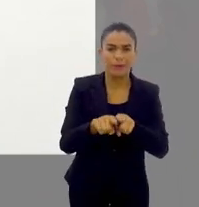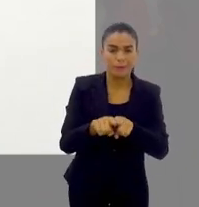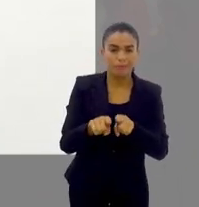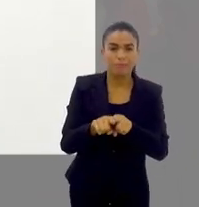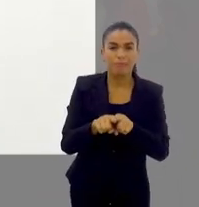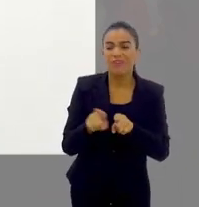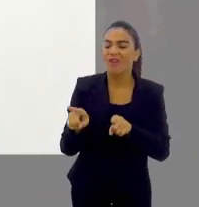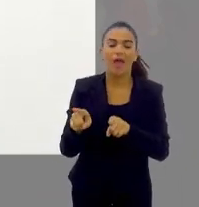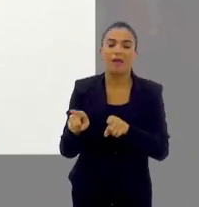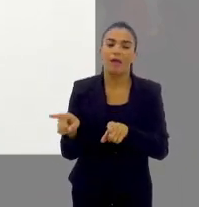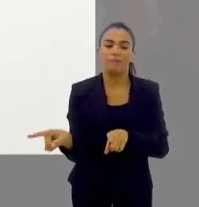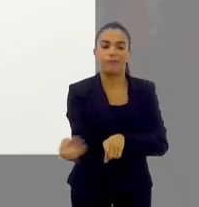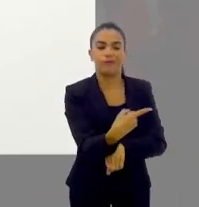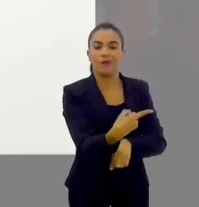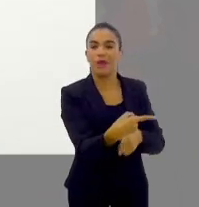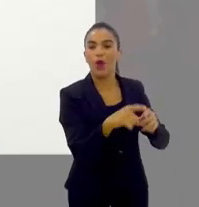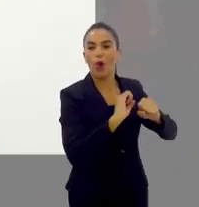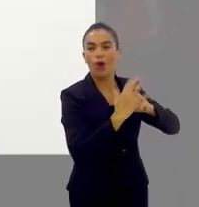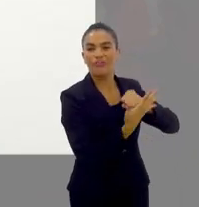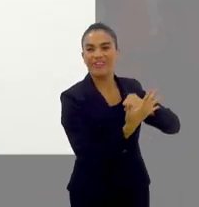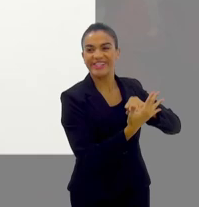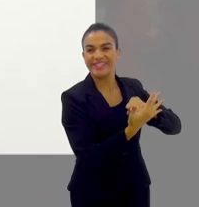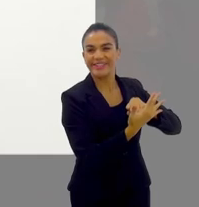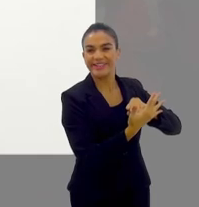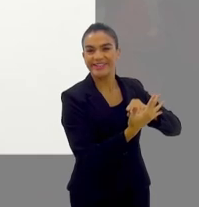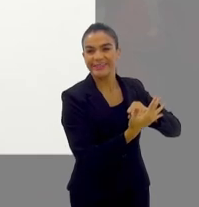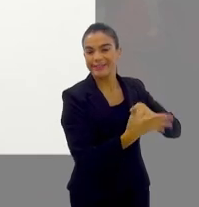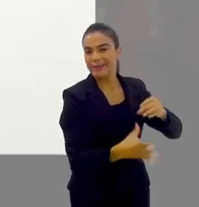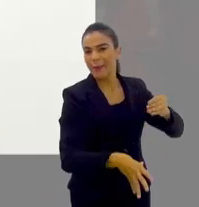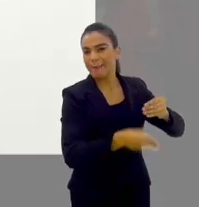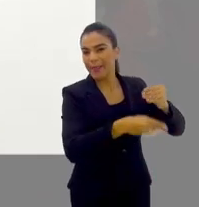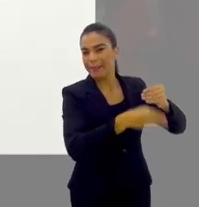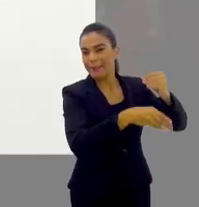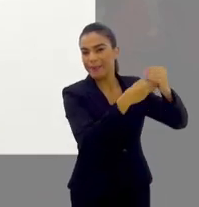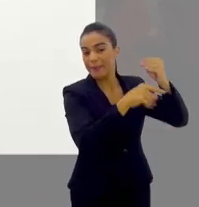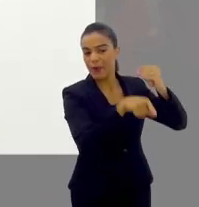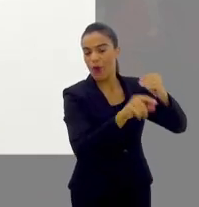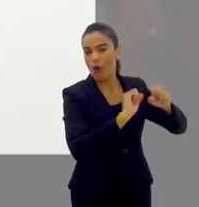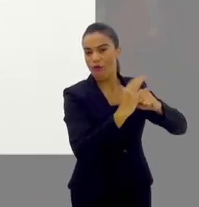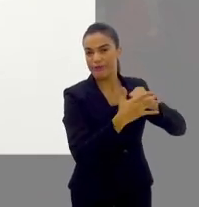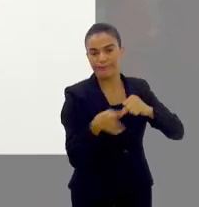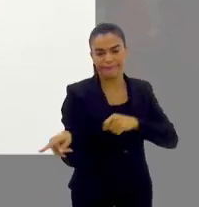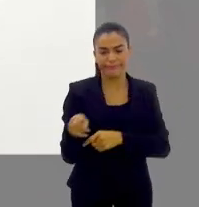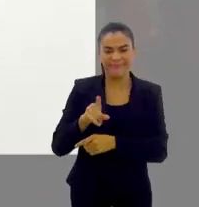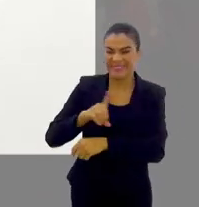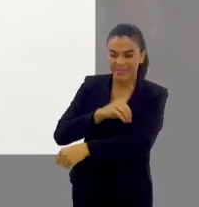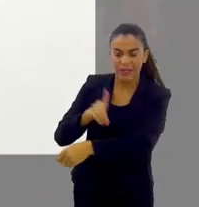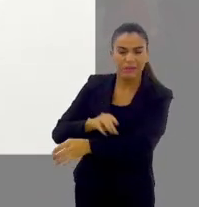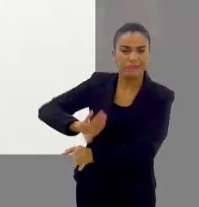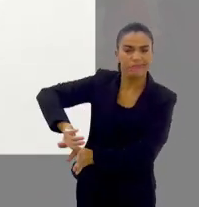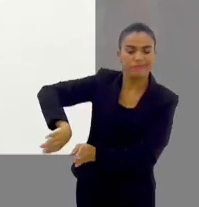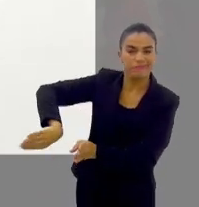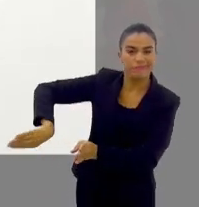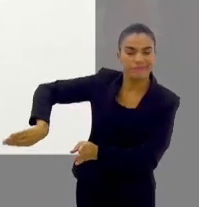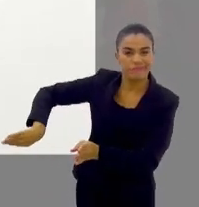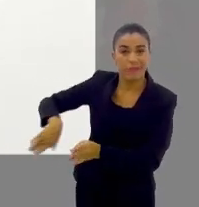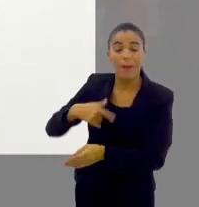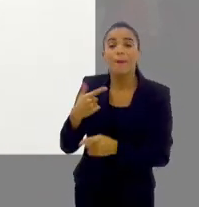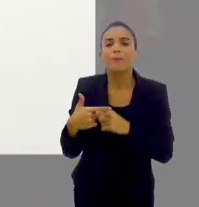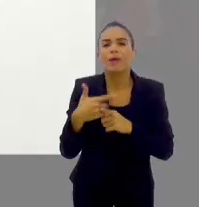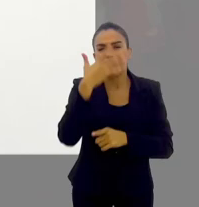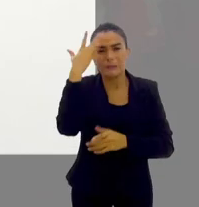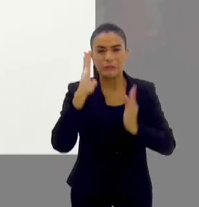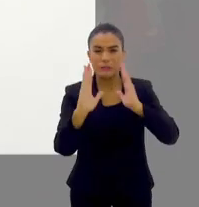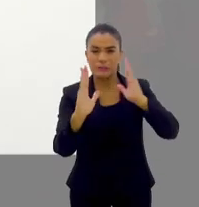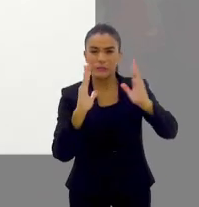podem ter ido, vamos dizer assim, para conta do Covid, né? E o segundo fato é que, efetivamente, as pessoas ficavam